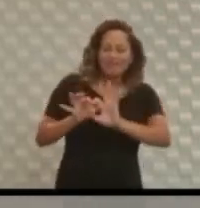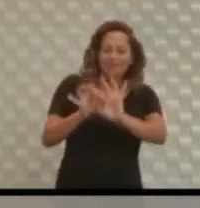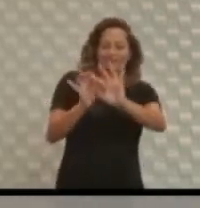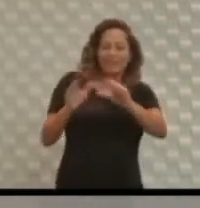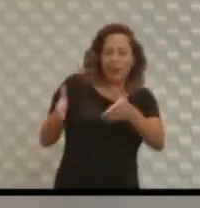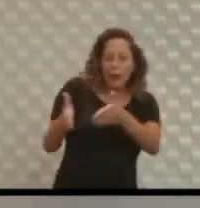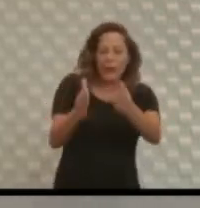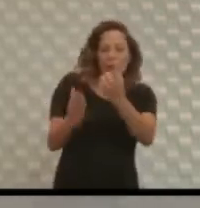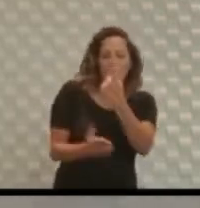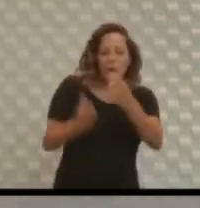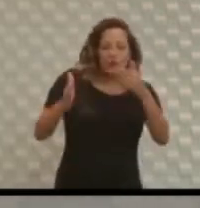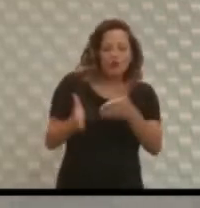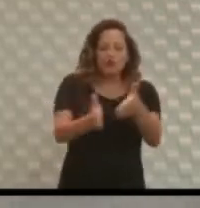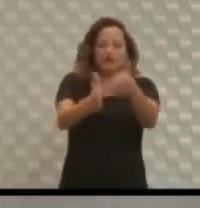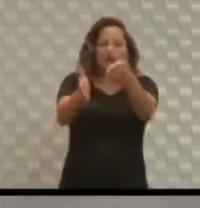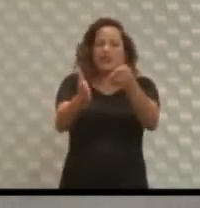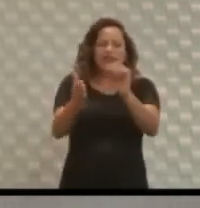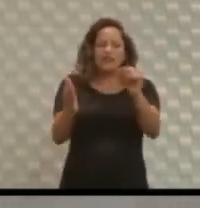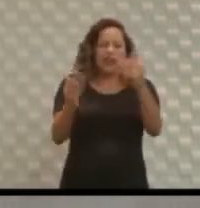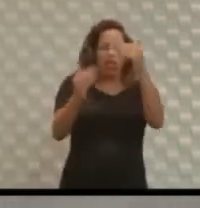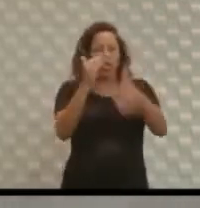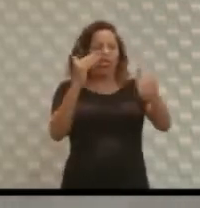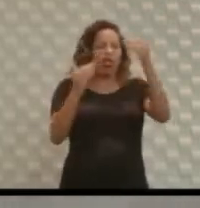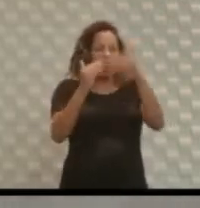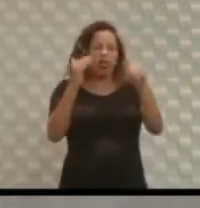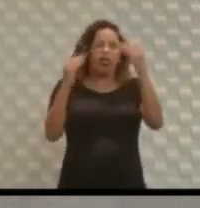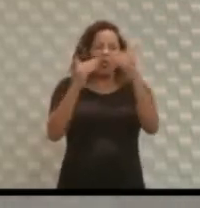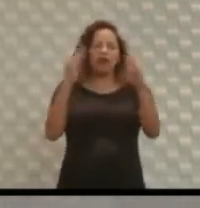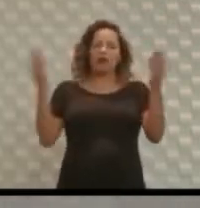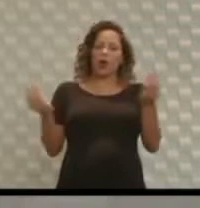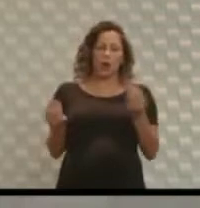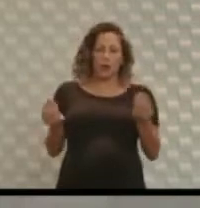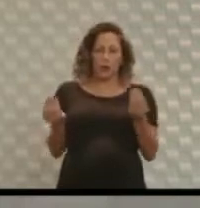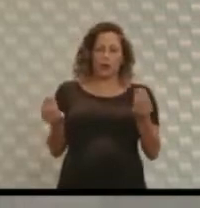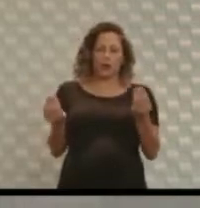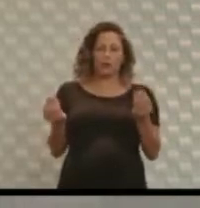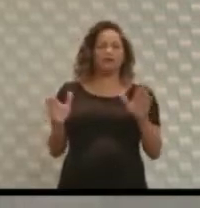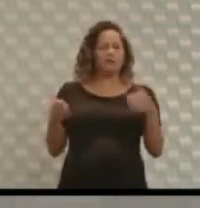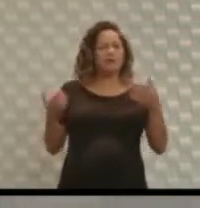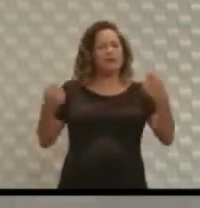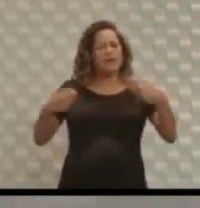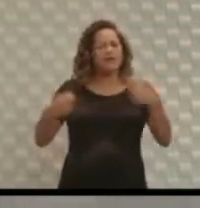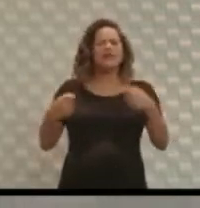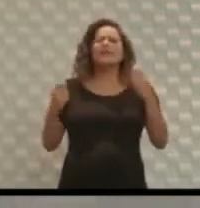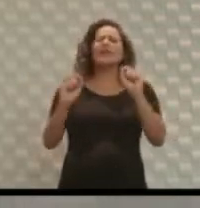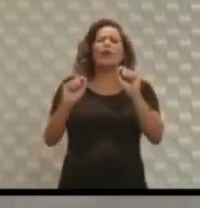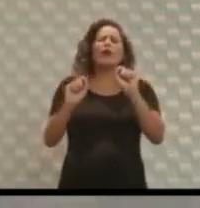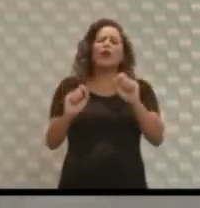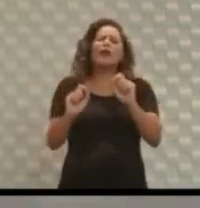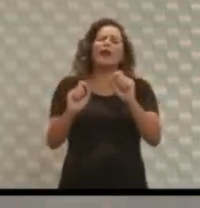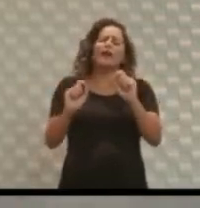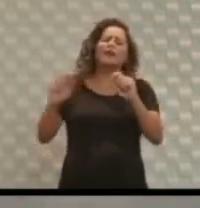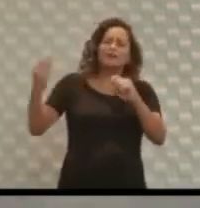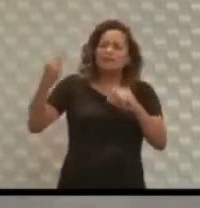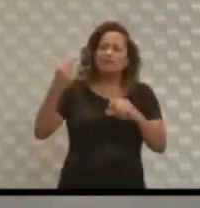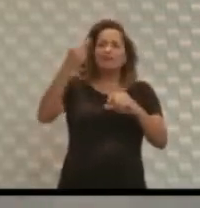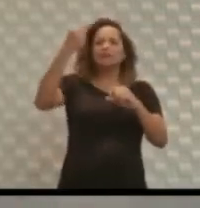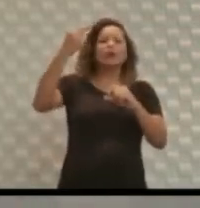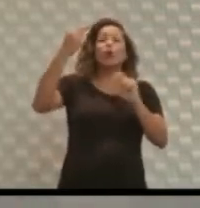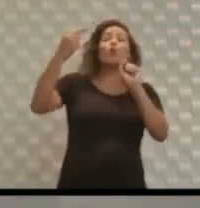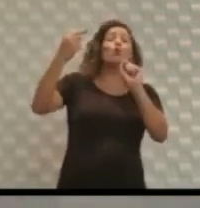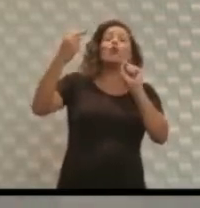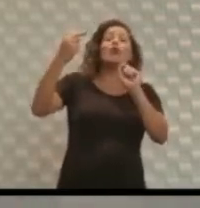que ter prioridade em comum. A gente, quando começa a aconselhar, né, os casais, os namorados, os noivos, fala, ó, antes de